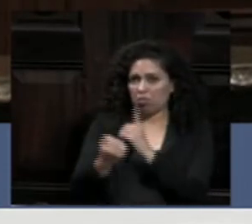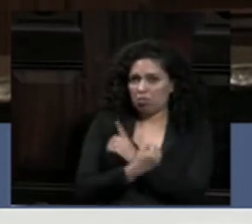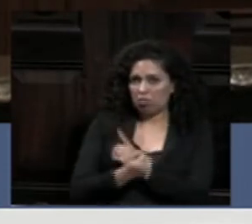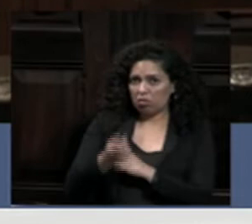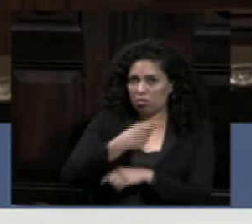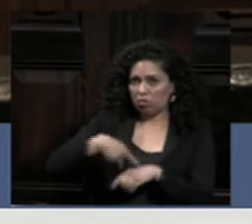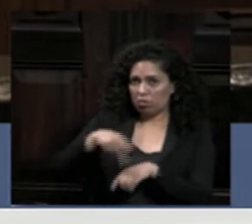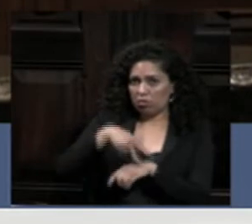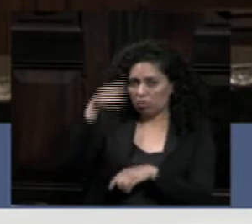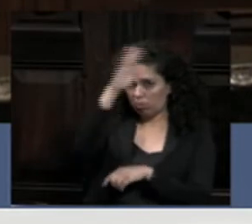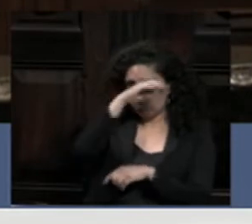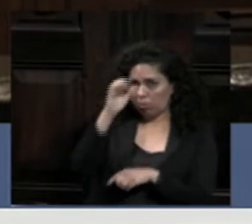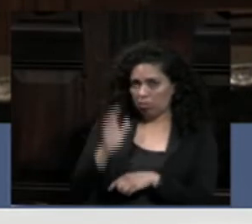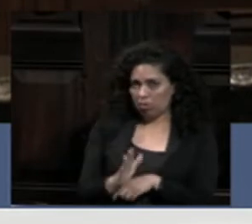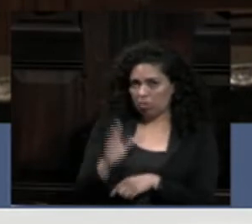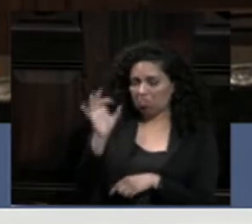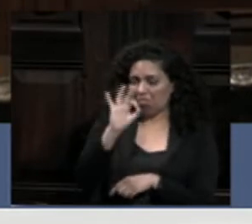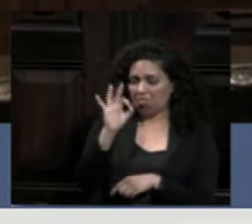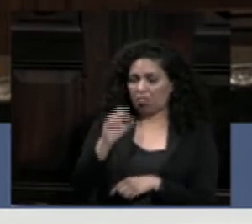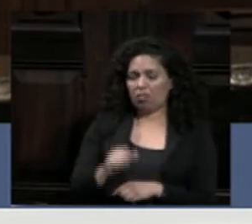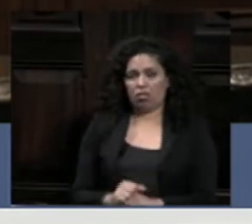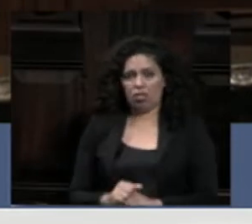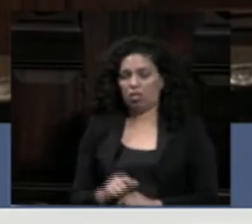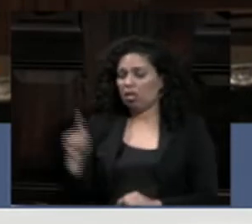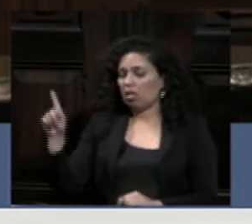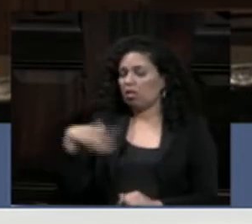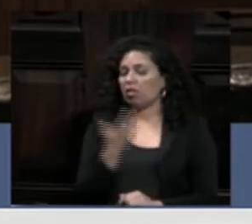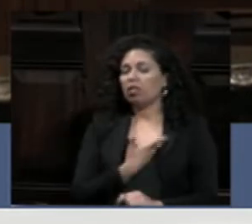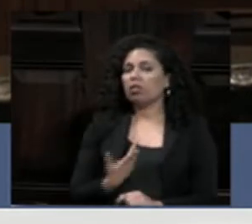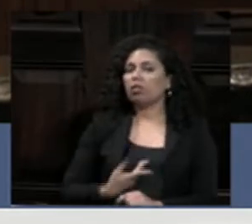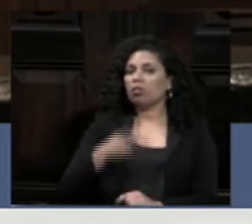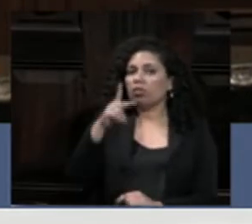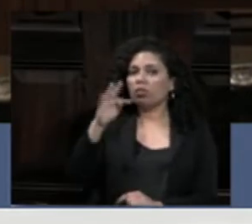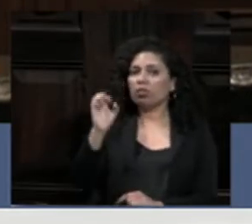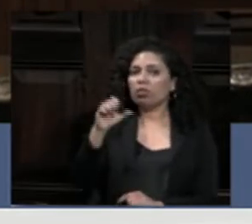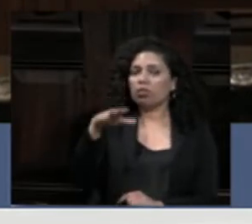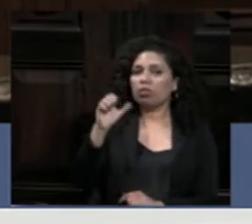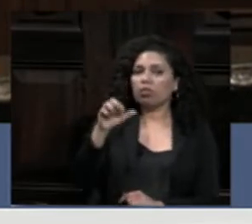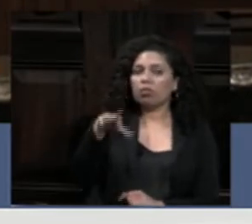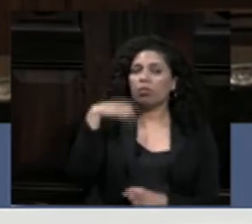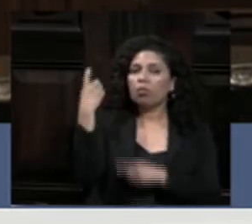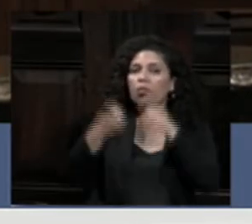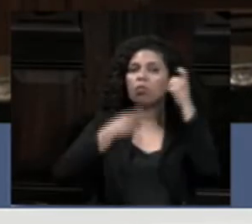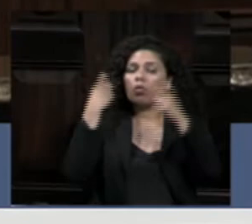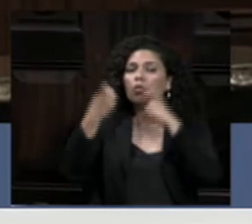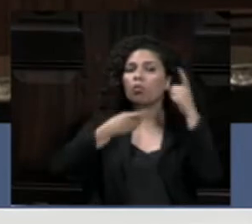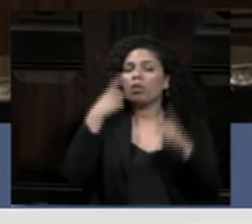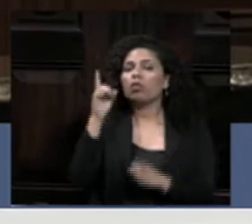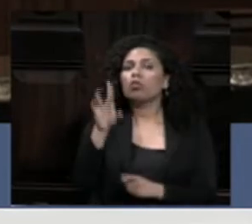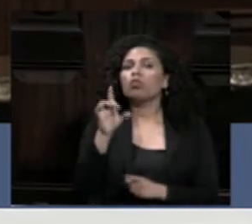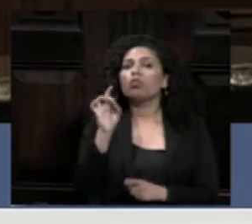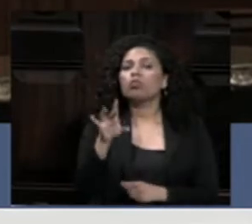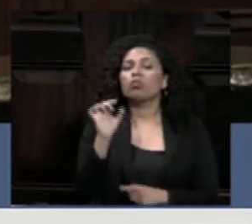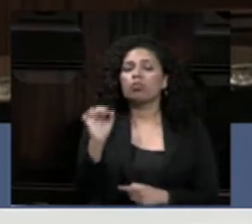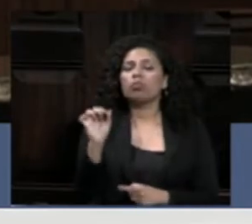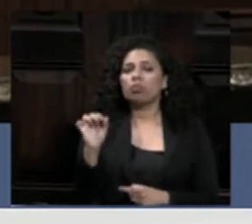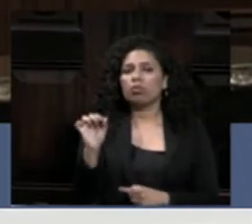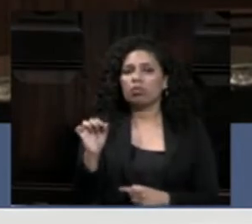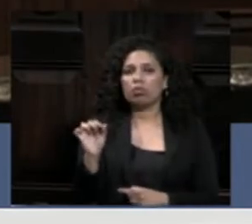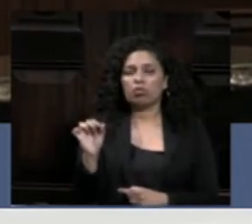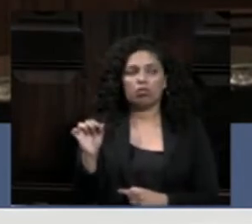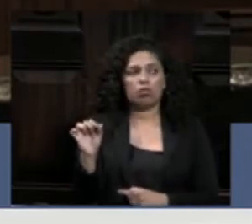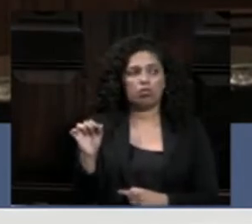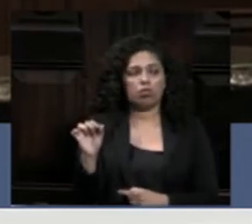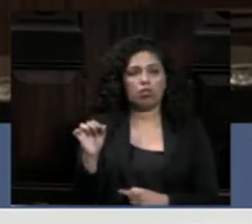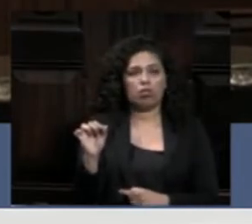A única consideração que o governo Temer tem, a única preocupação que o governo Temer tem é em